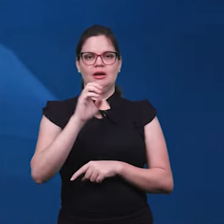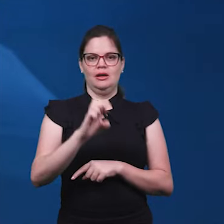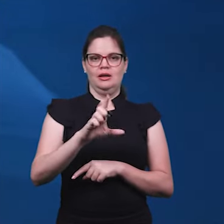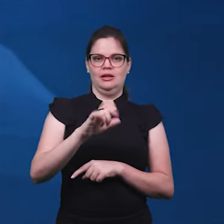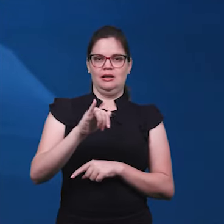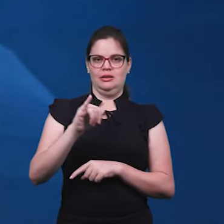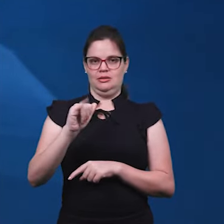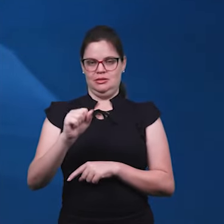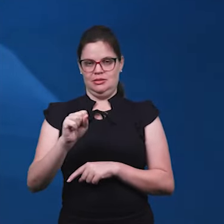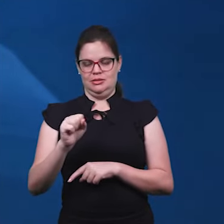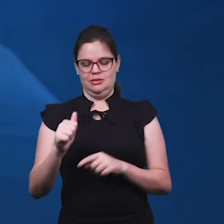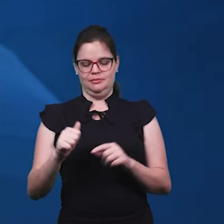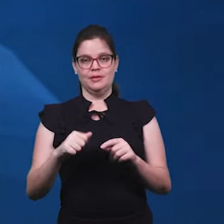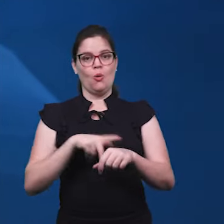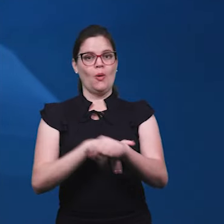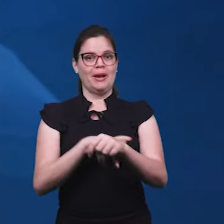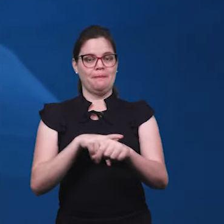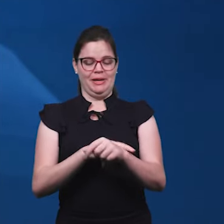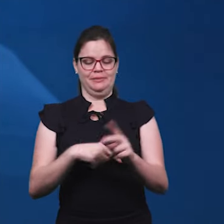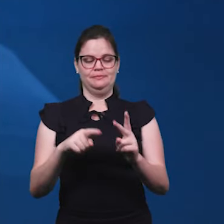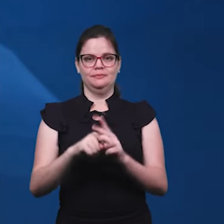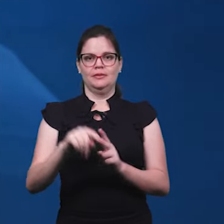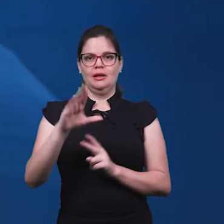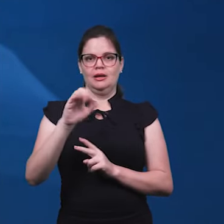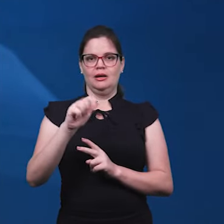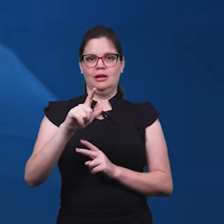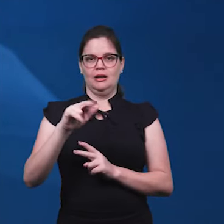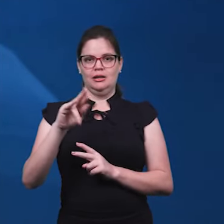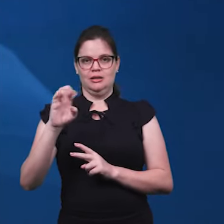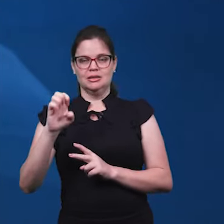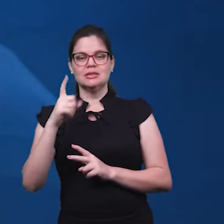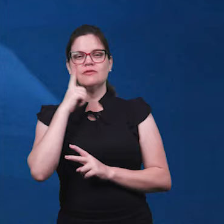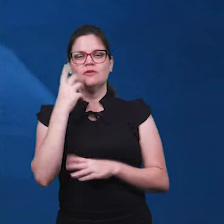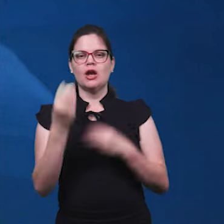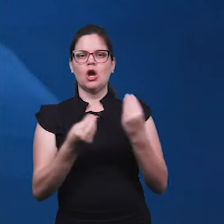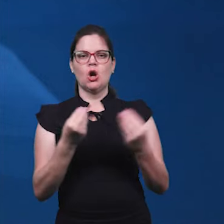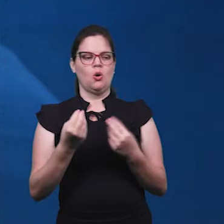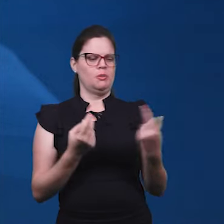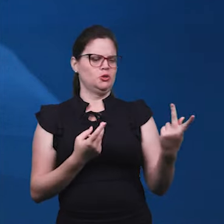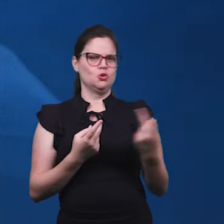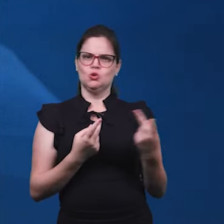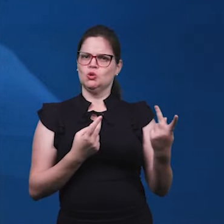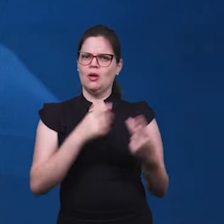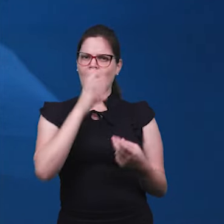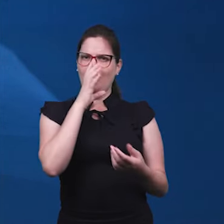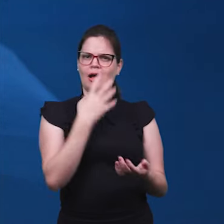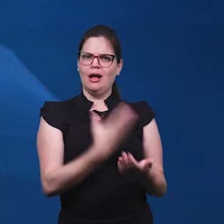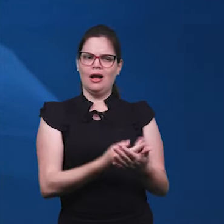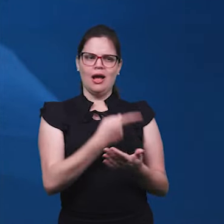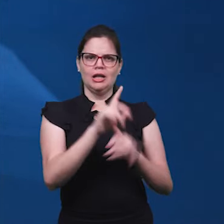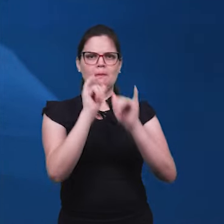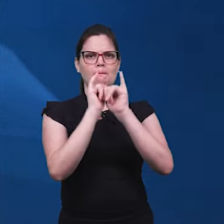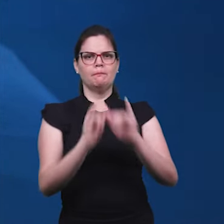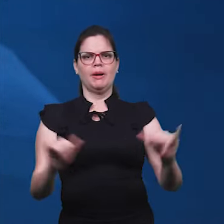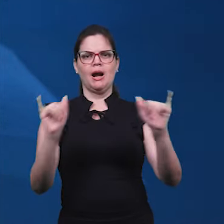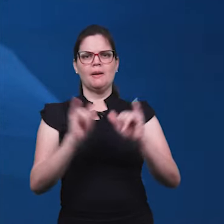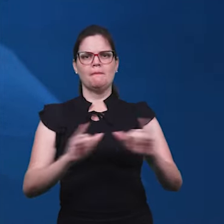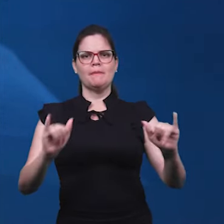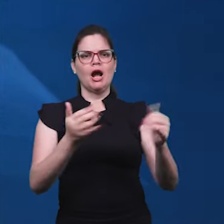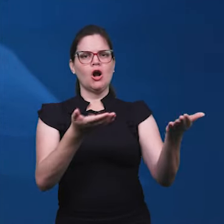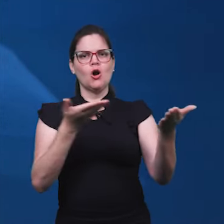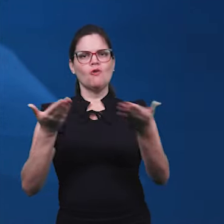notável, como elas, naquela idade, fazem um anúncio para o Trombetas e Festa de 1º de dezembro. Vamos apresentar isso